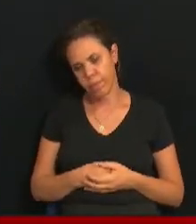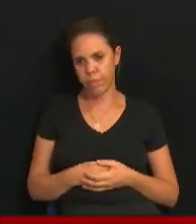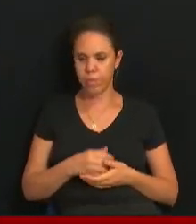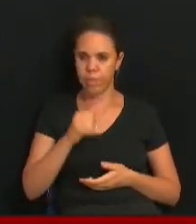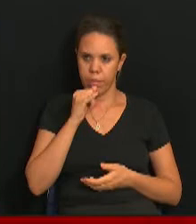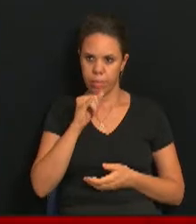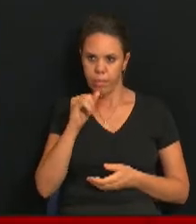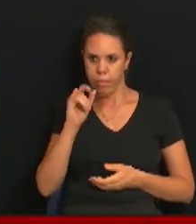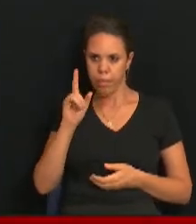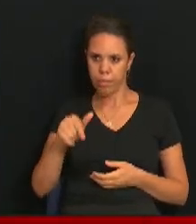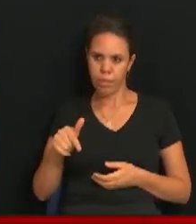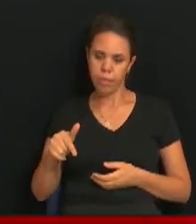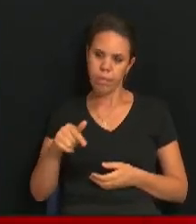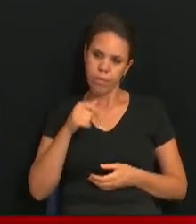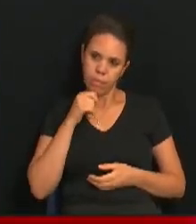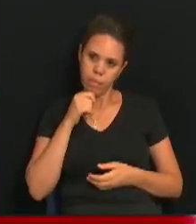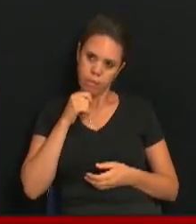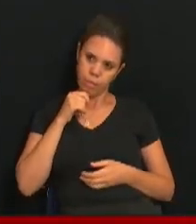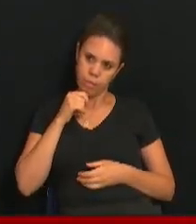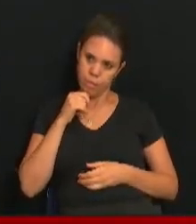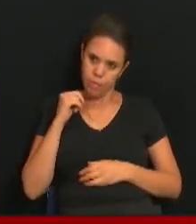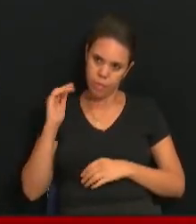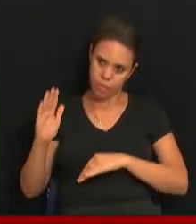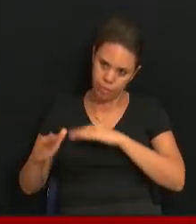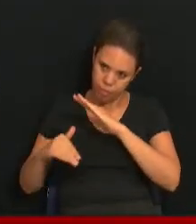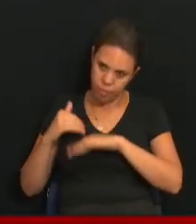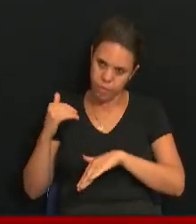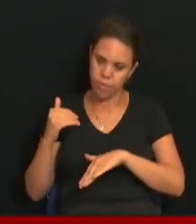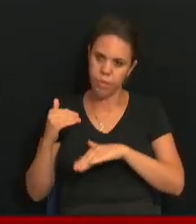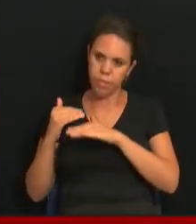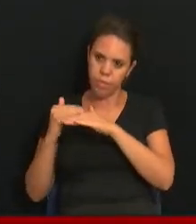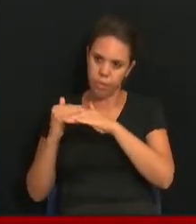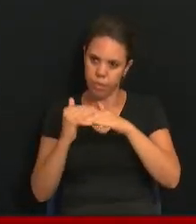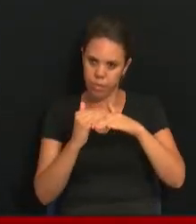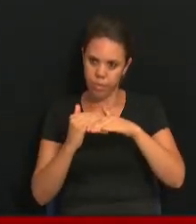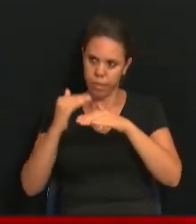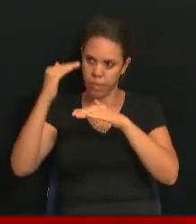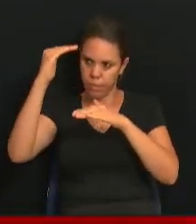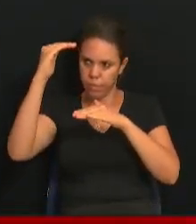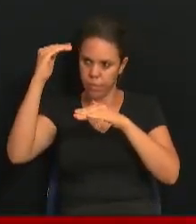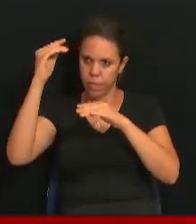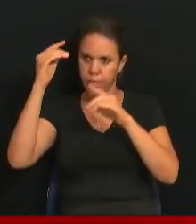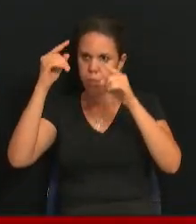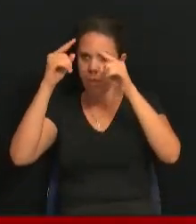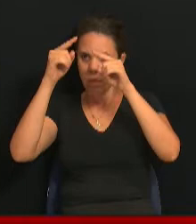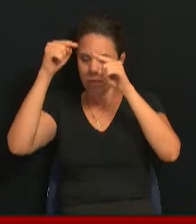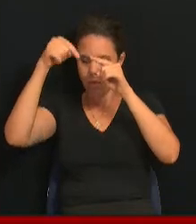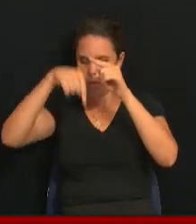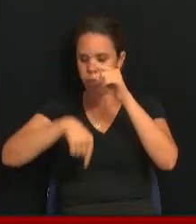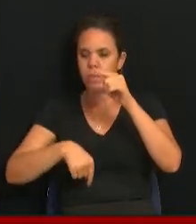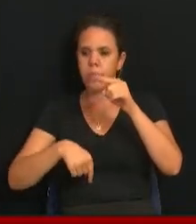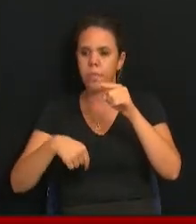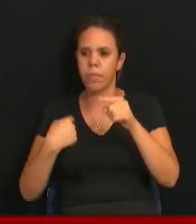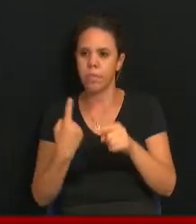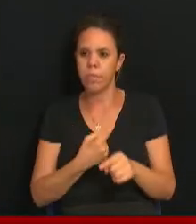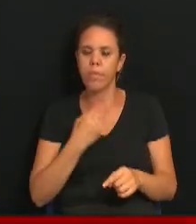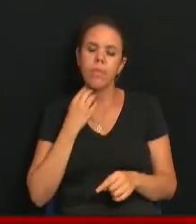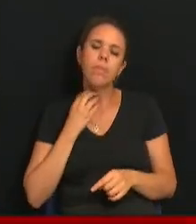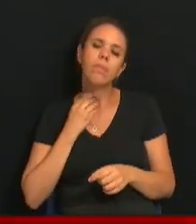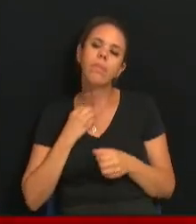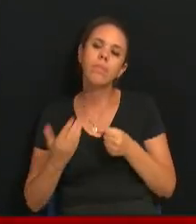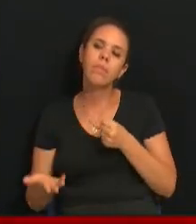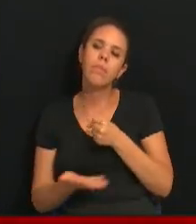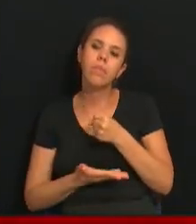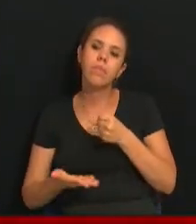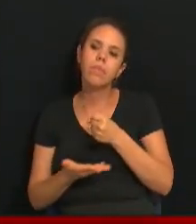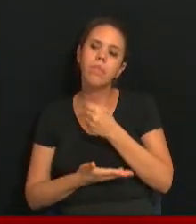que foi e ainda é uma construção verticalizada, é de cima para baixo, né? Nós somos a ponta do